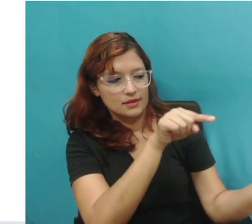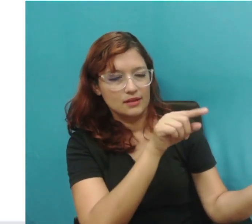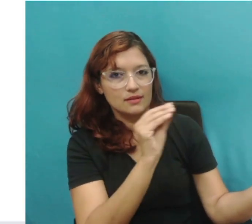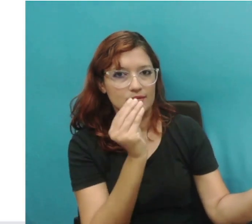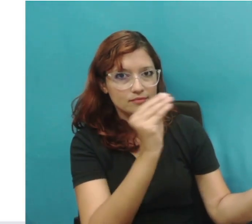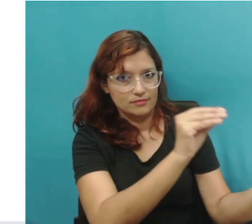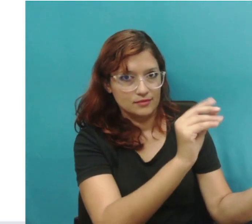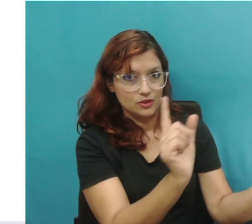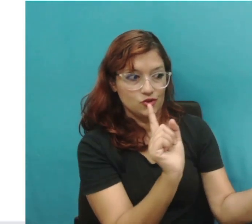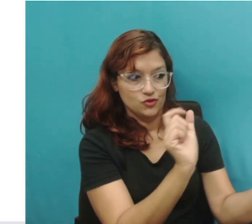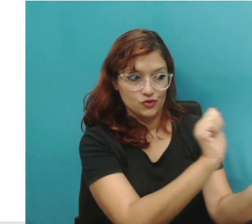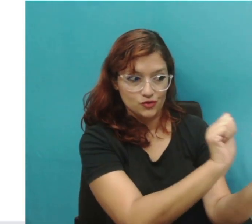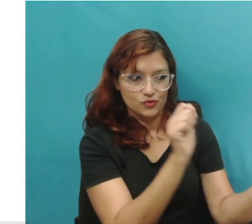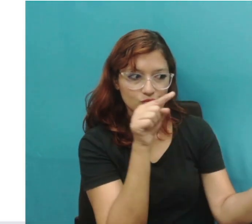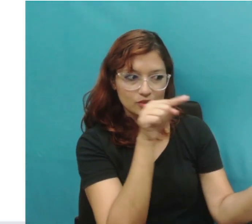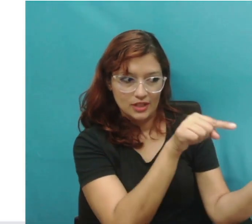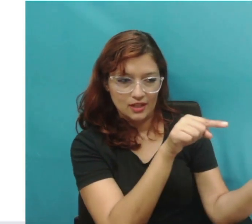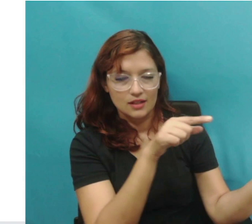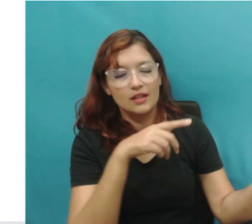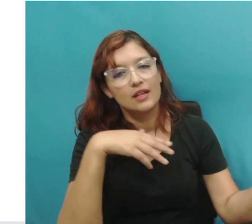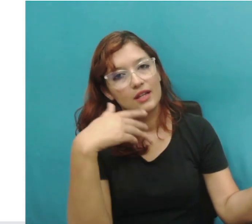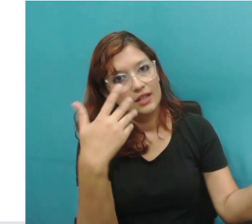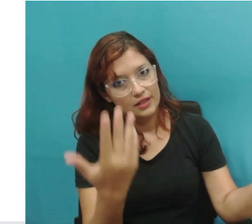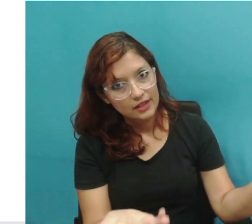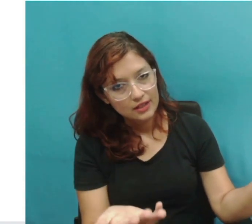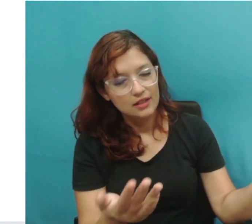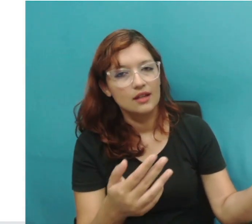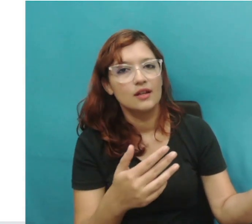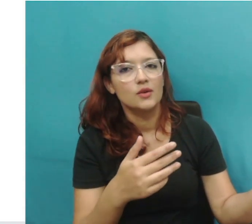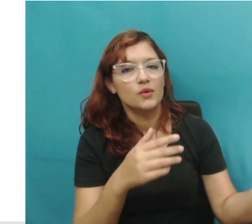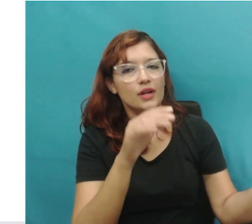com quem eu estou falando.